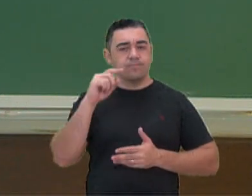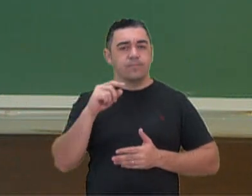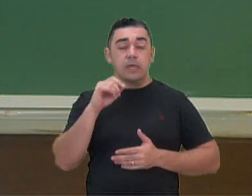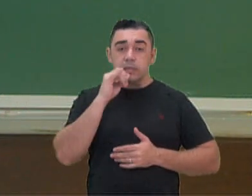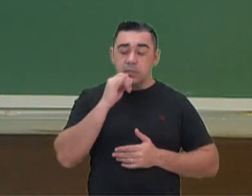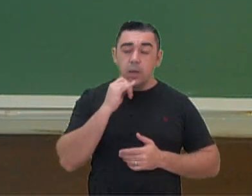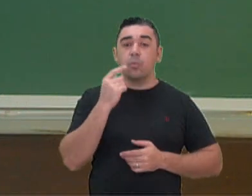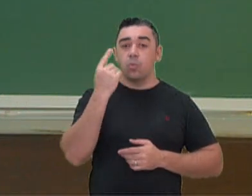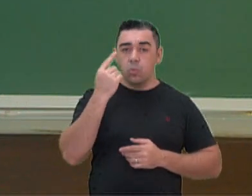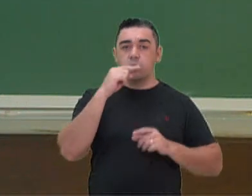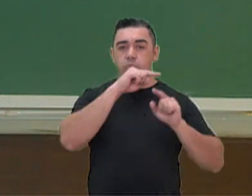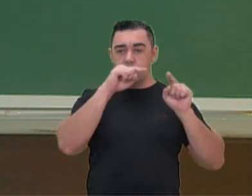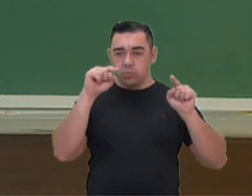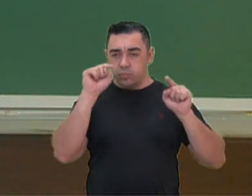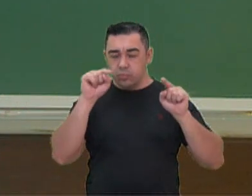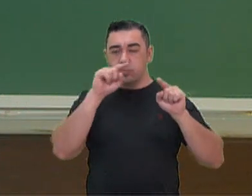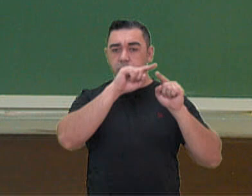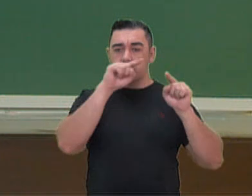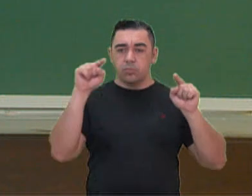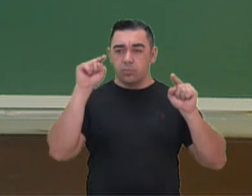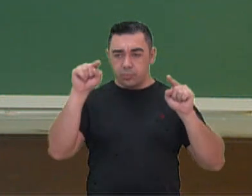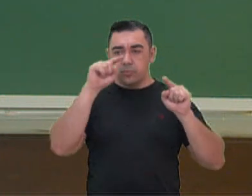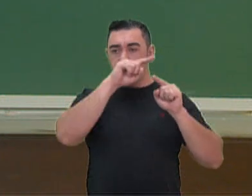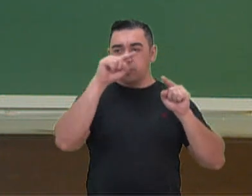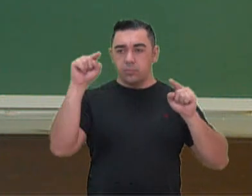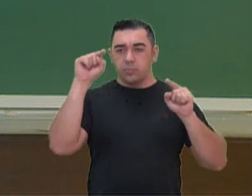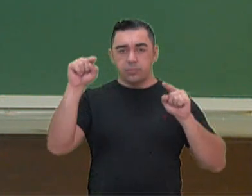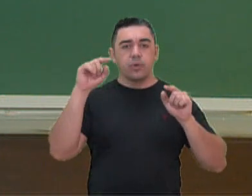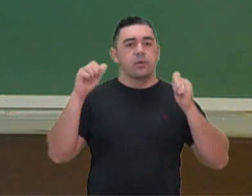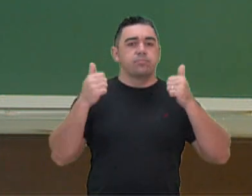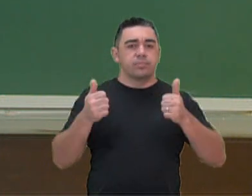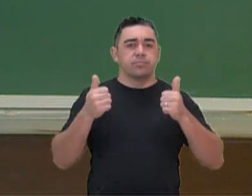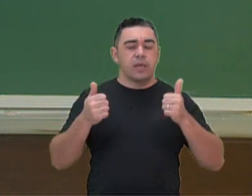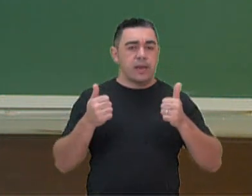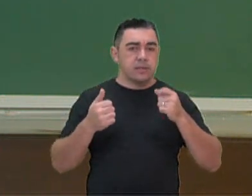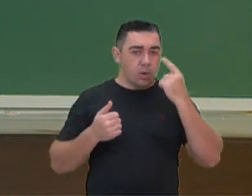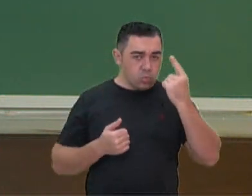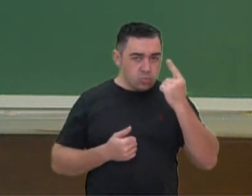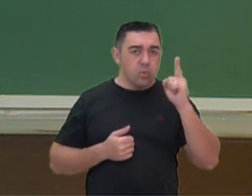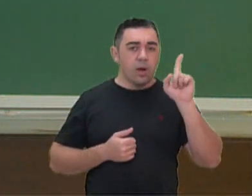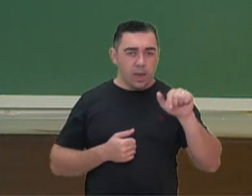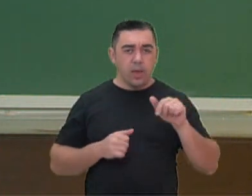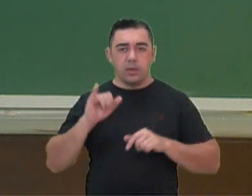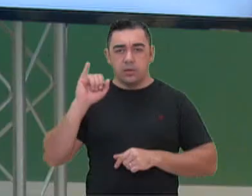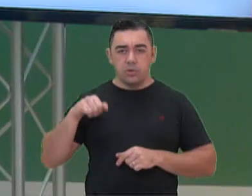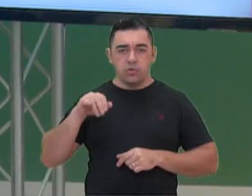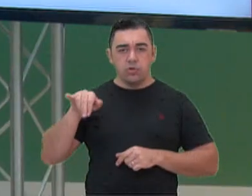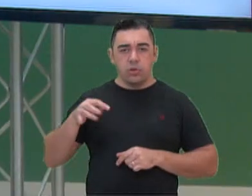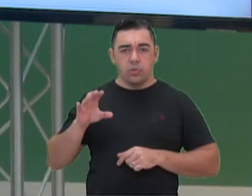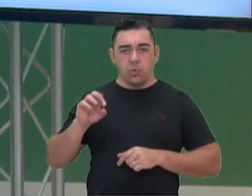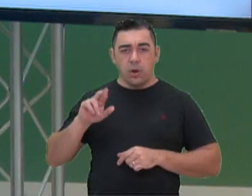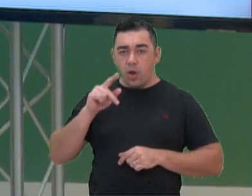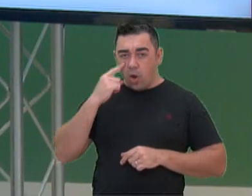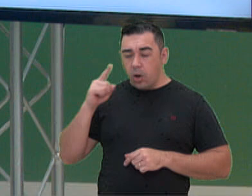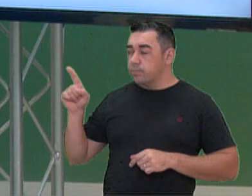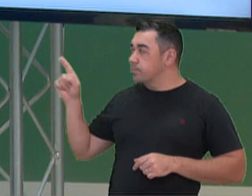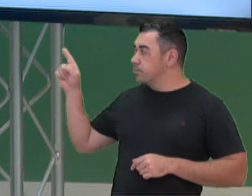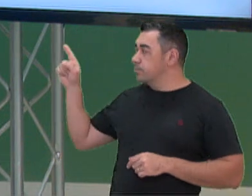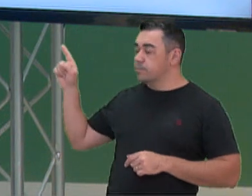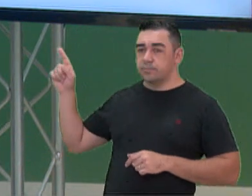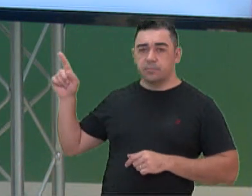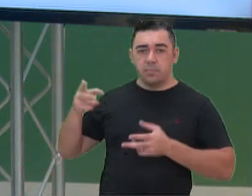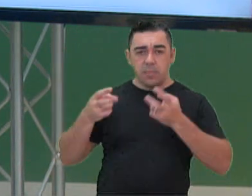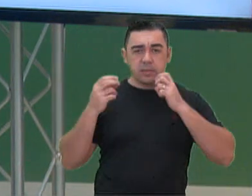ponto no gráfico, ela é injetora. Se ela pegar mais de um ponto no gráfico, ela já não é injetora. Olha só, se você riscar linhas horizontais desse